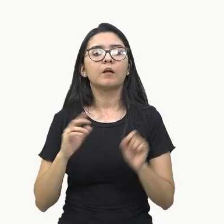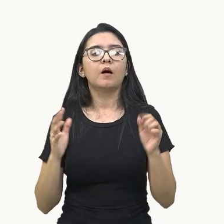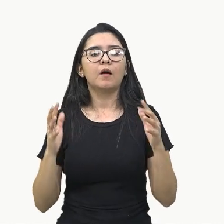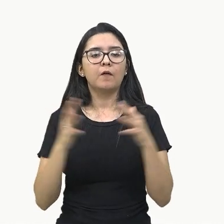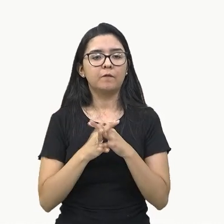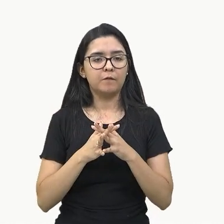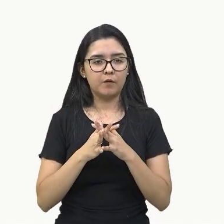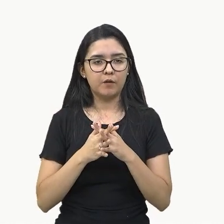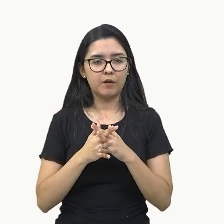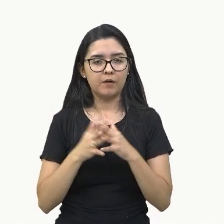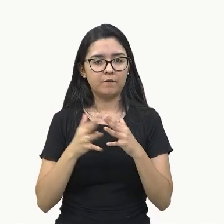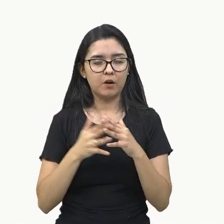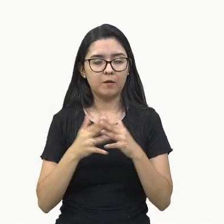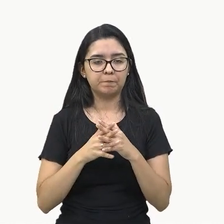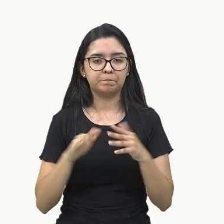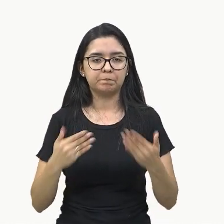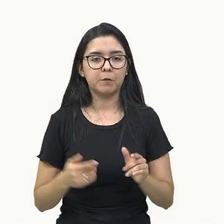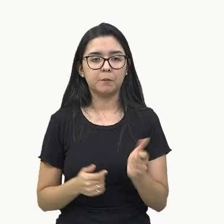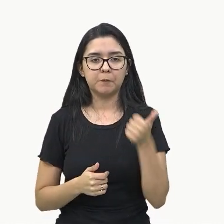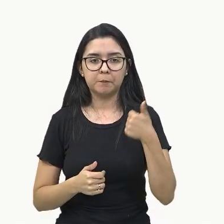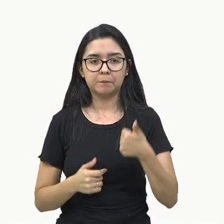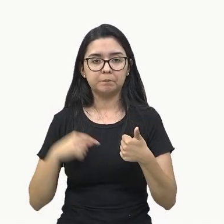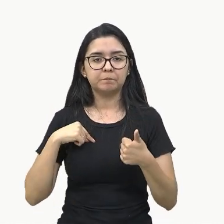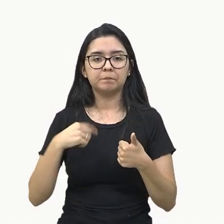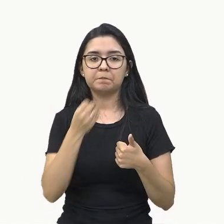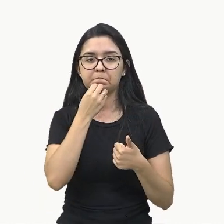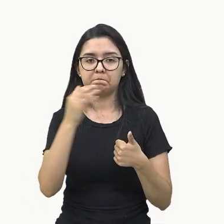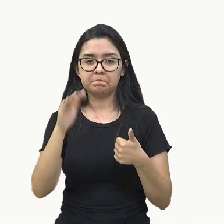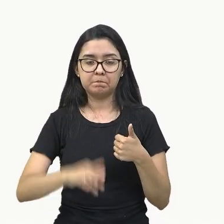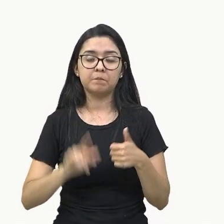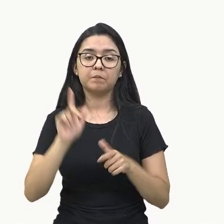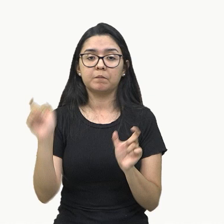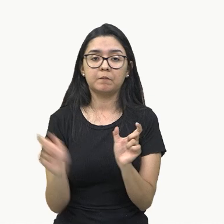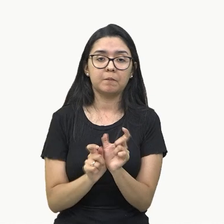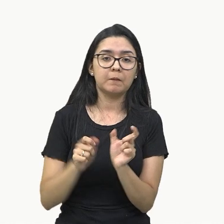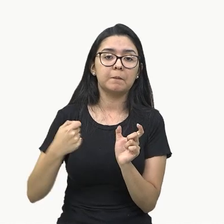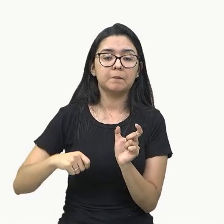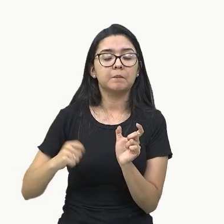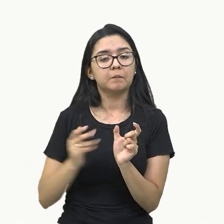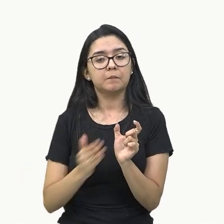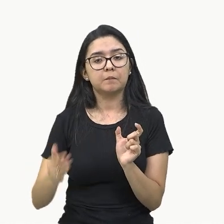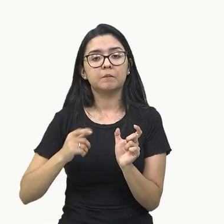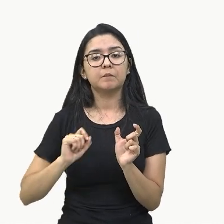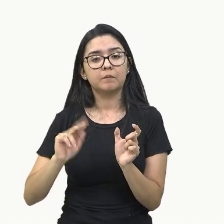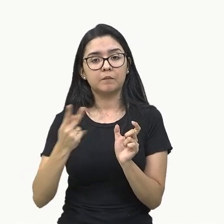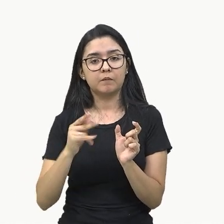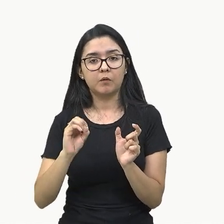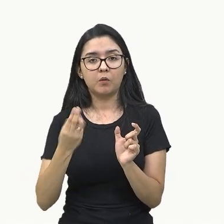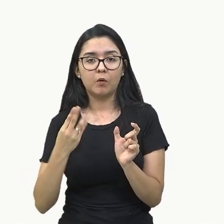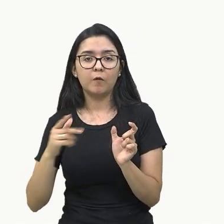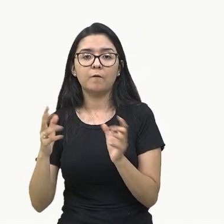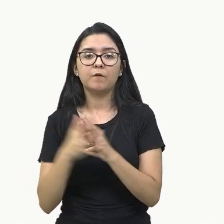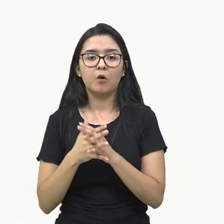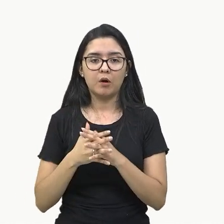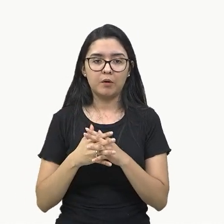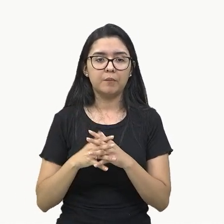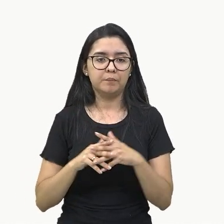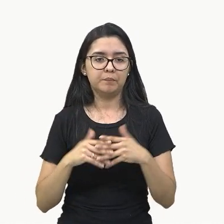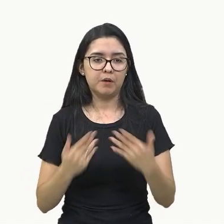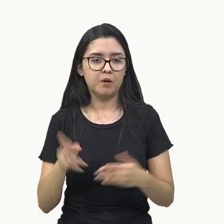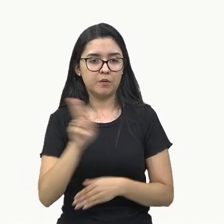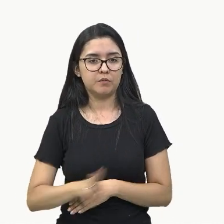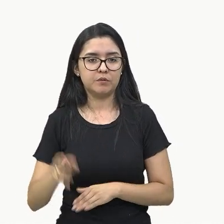o primeiro elemento é bem ou mal. E o elemento que vem depois tem que se iniciar com H ou com vogal para que eu use o hífen.